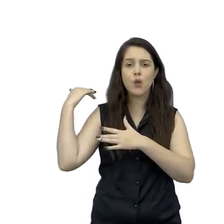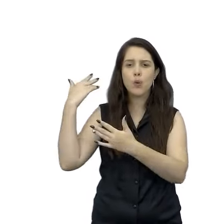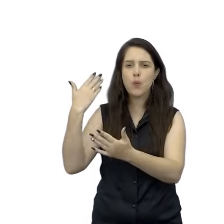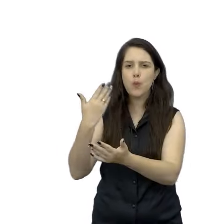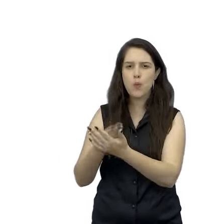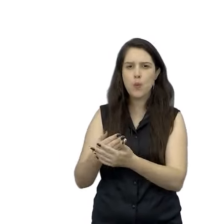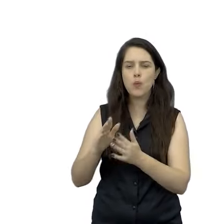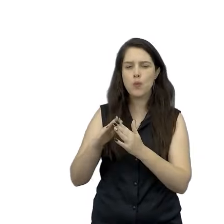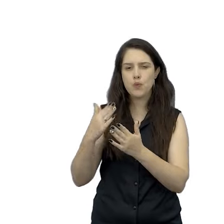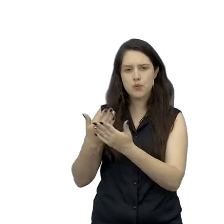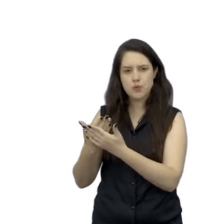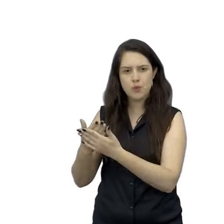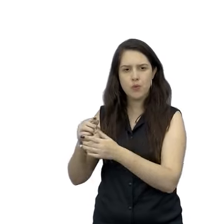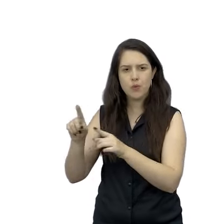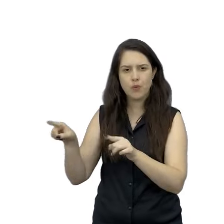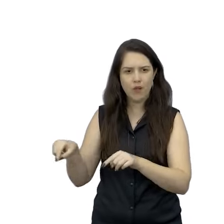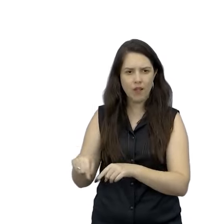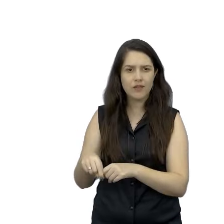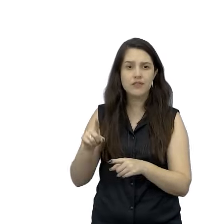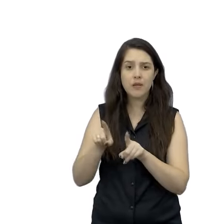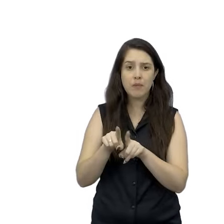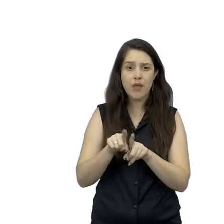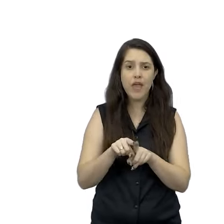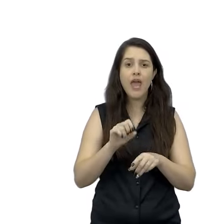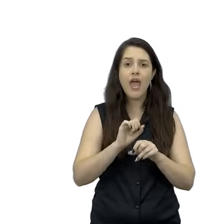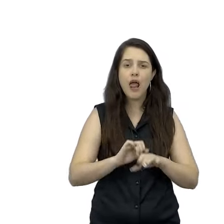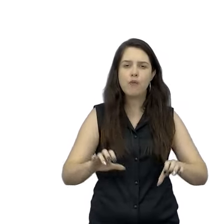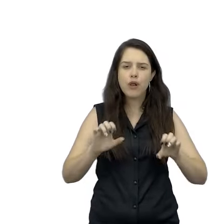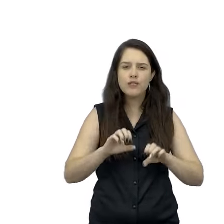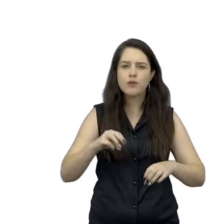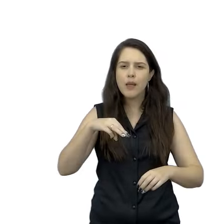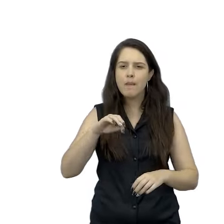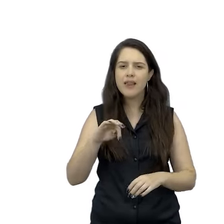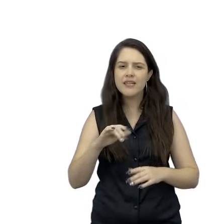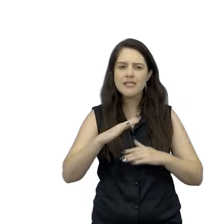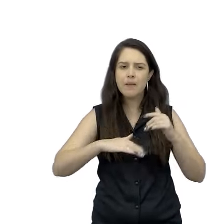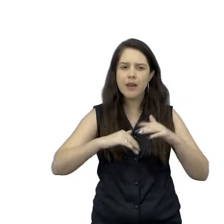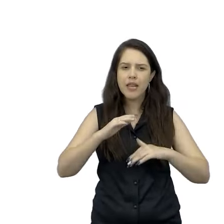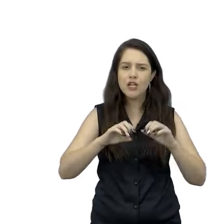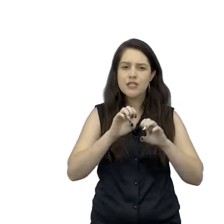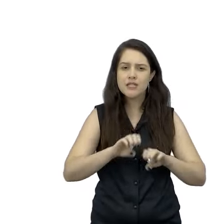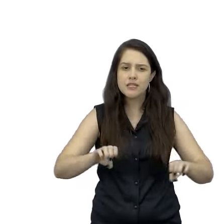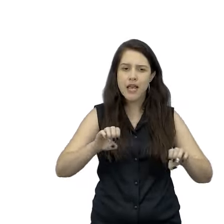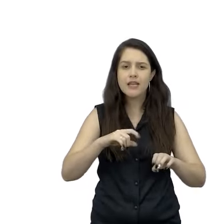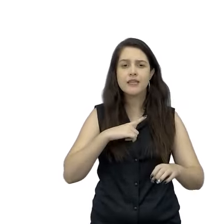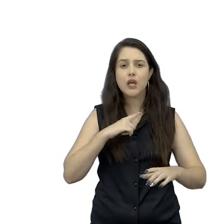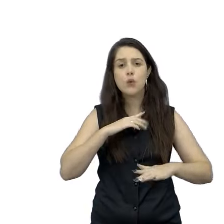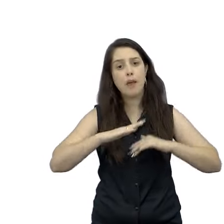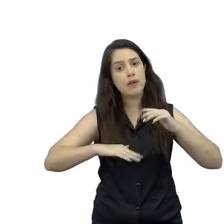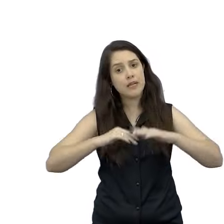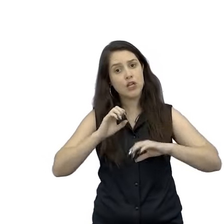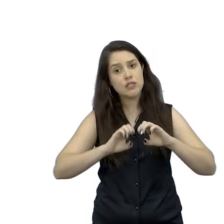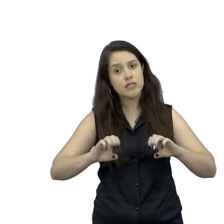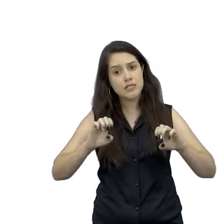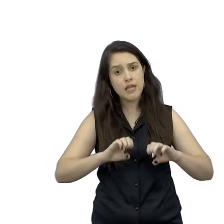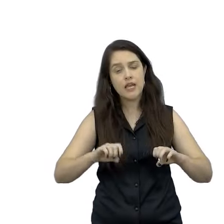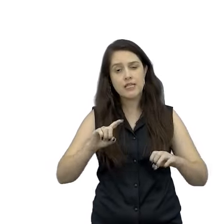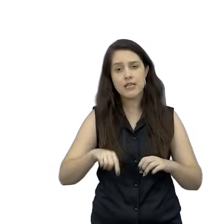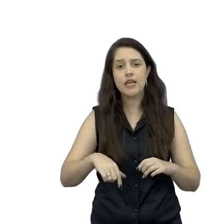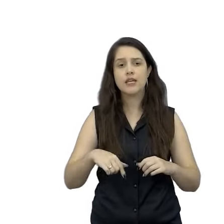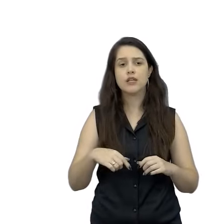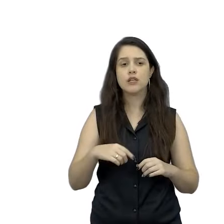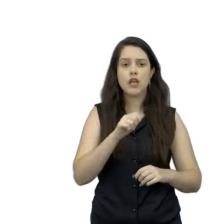trajetória. Também foram consideradas na elaboração da matriz de habilidades tanto as habilidades essenciais, aquelas que estão previstas,